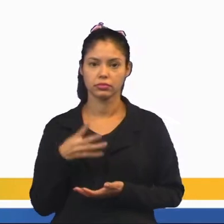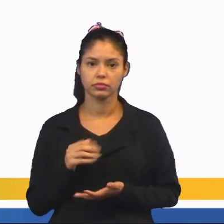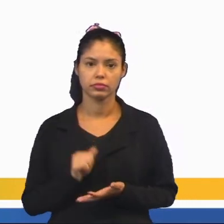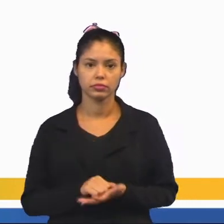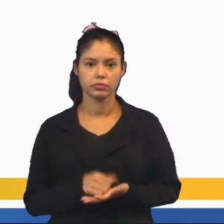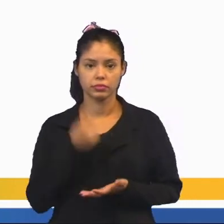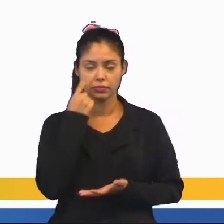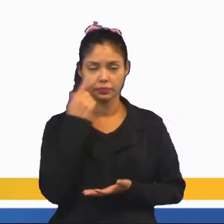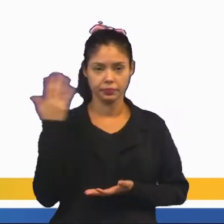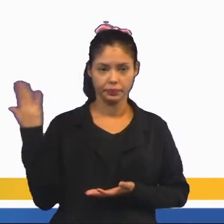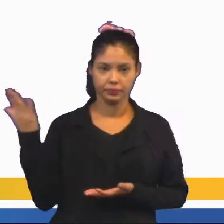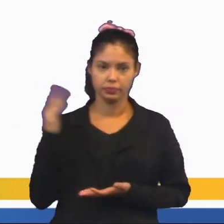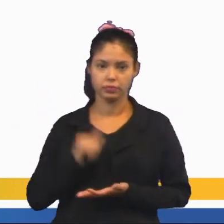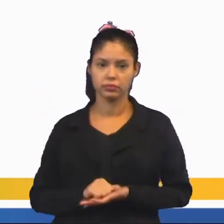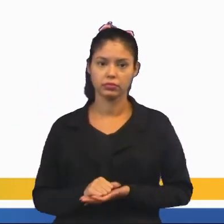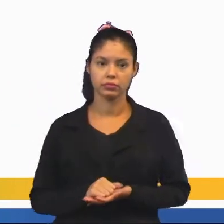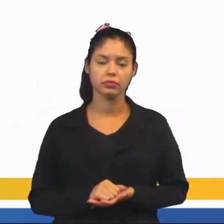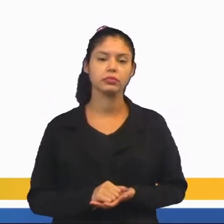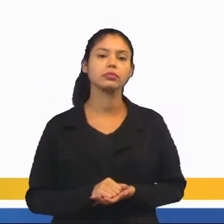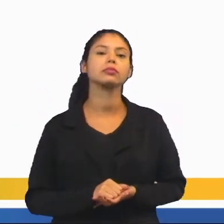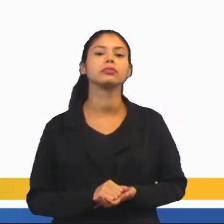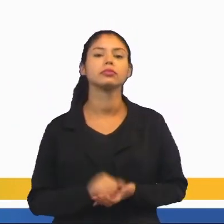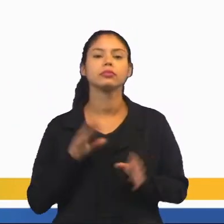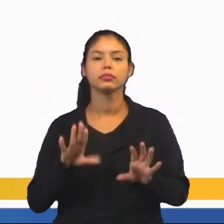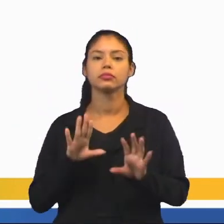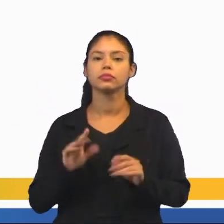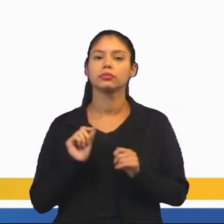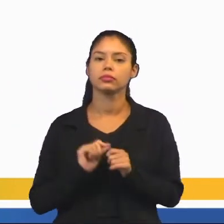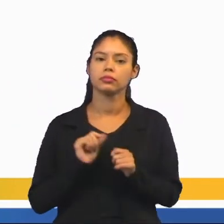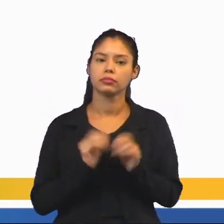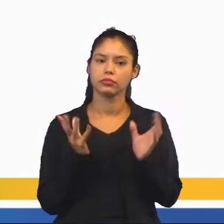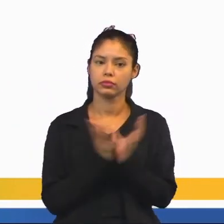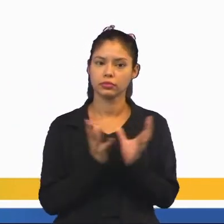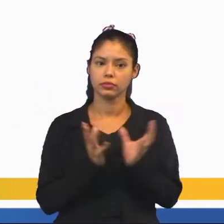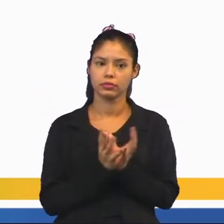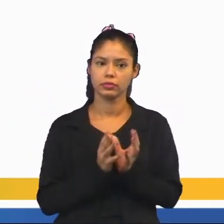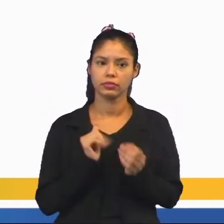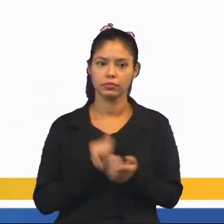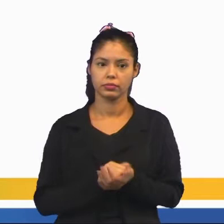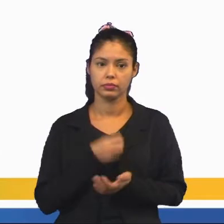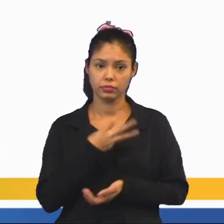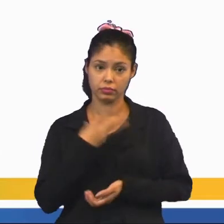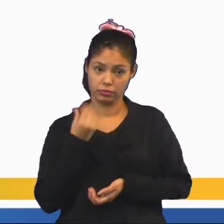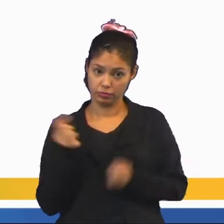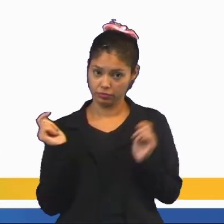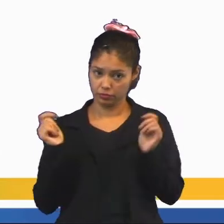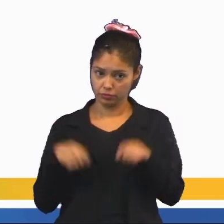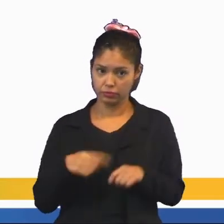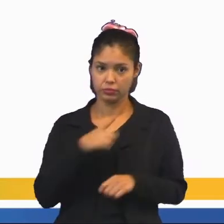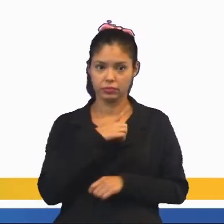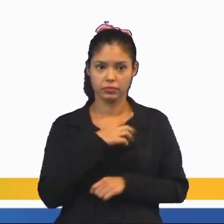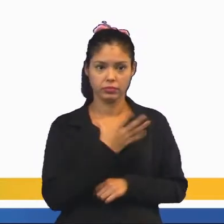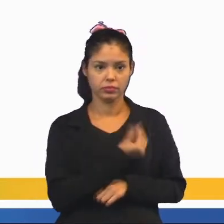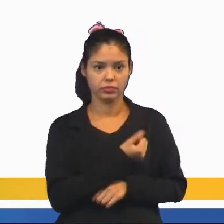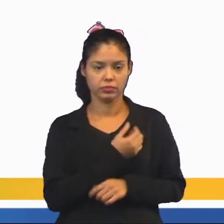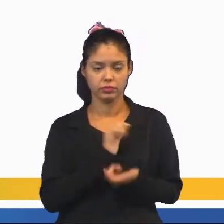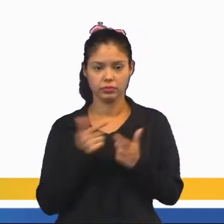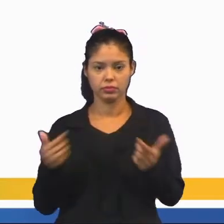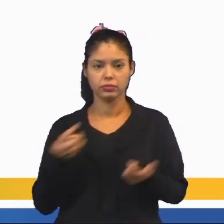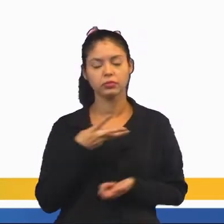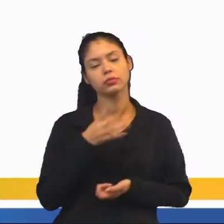4. Observe aí. Assim iremos compor um conjunto com 36 possibilidades de